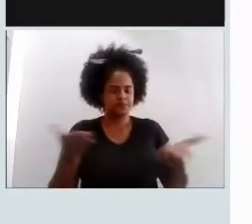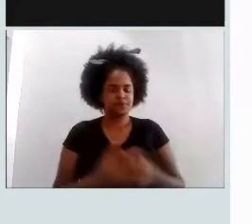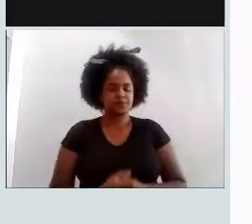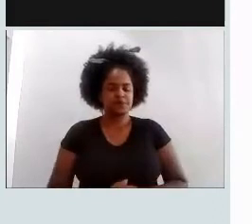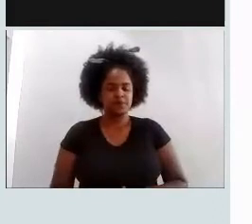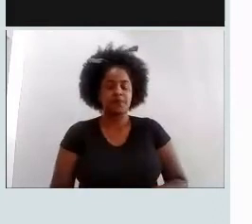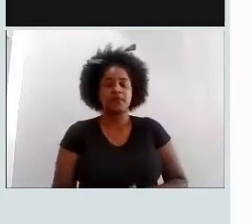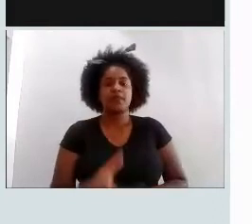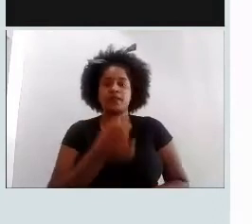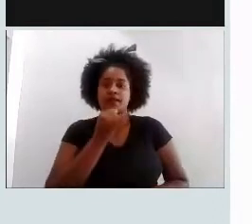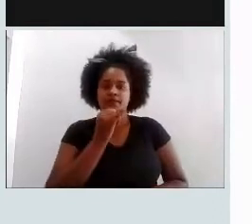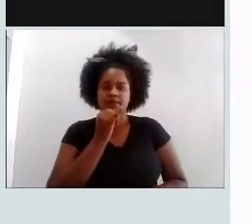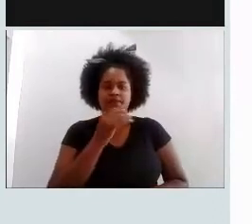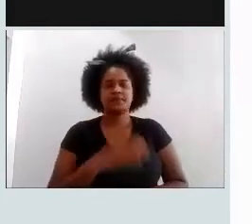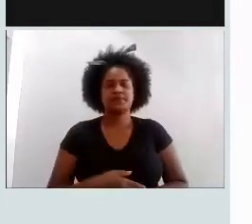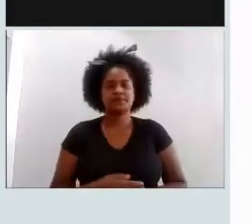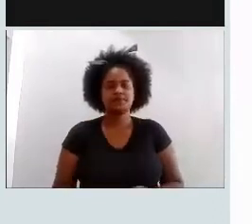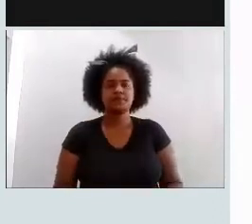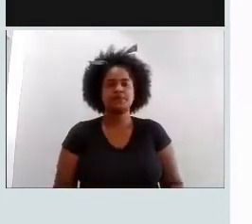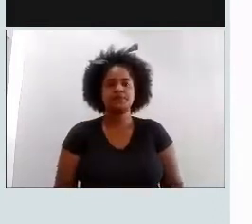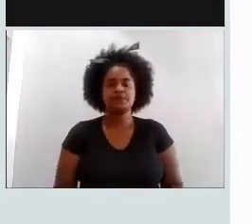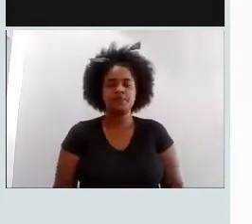vamos pegar do menor para o maior,